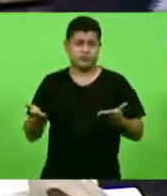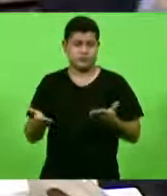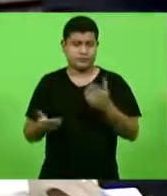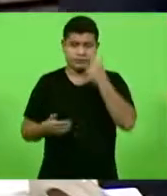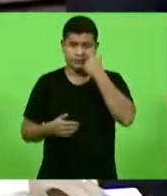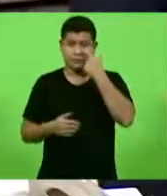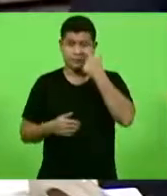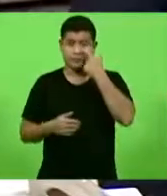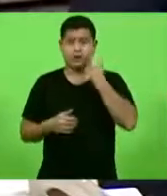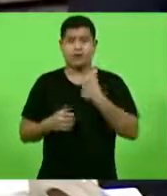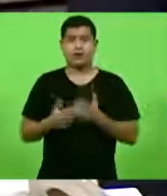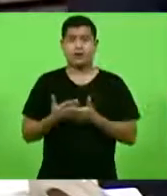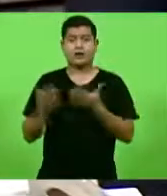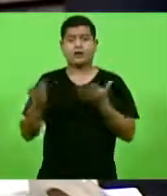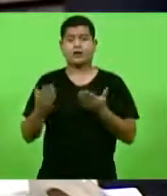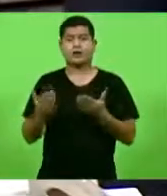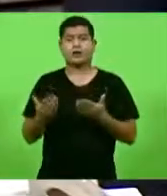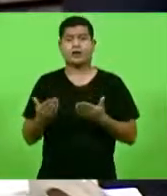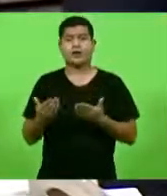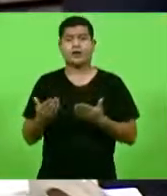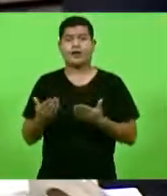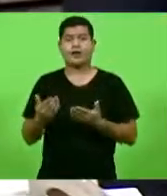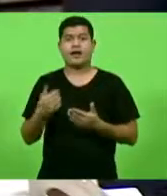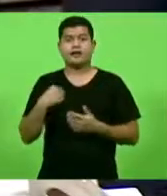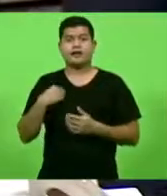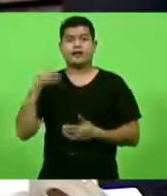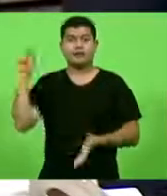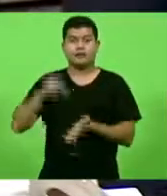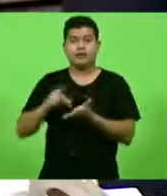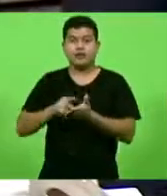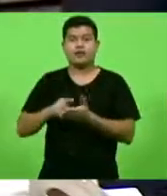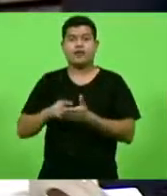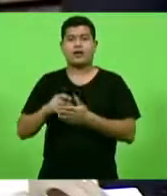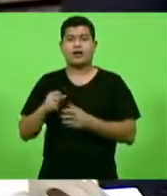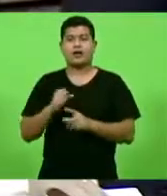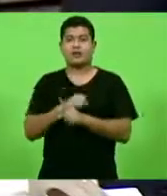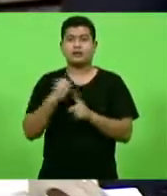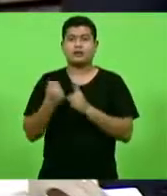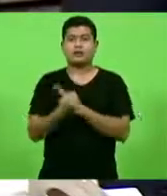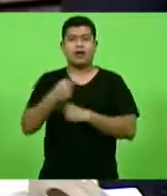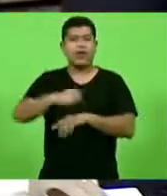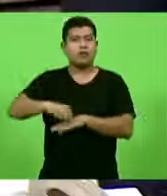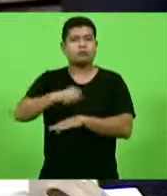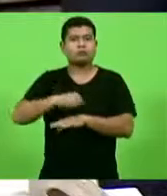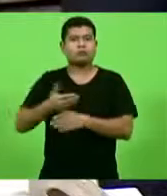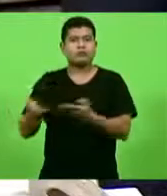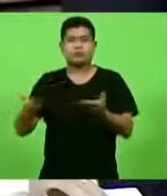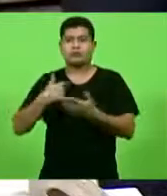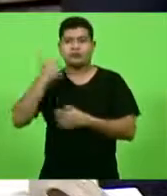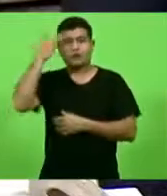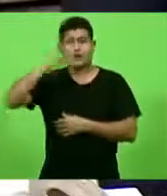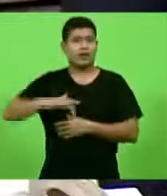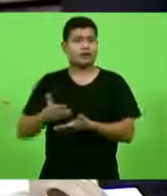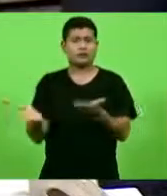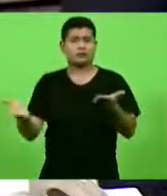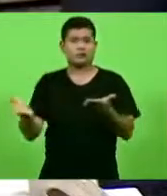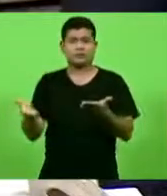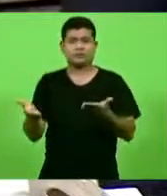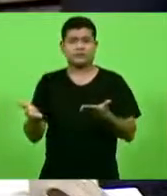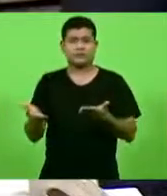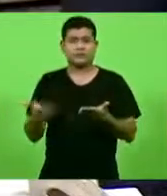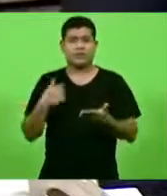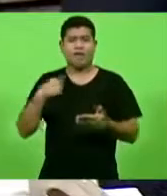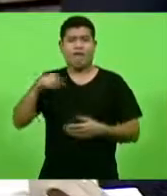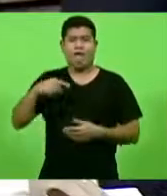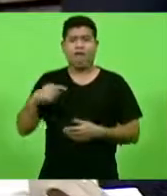Durkheim? Sabe sabendo o que é um fato social? Sai sabendo alguma coisa? Não sai. É ilusão nossa achar que nós vamos criar,